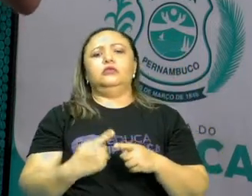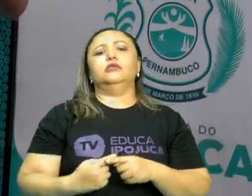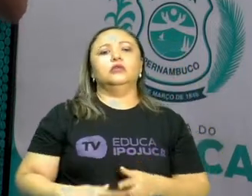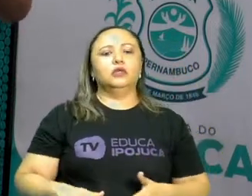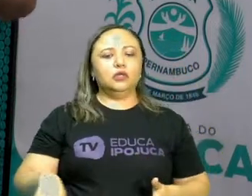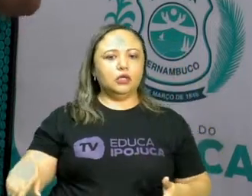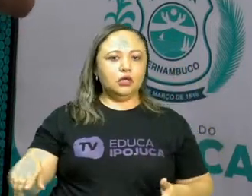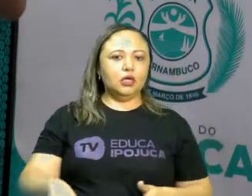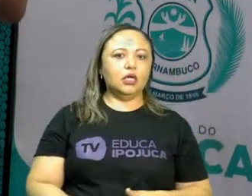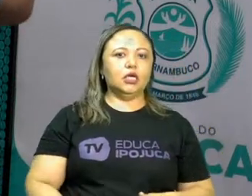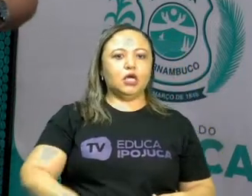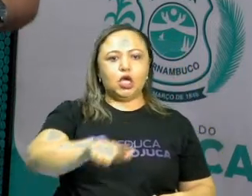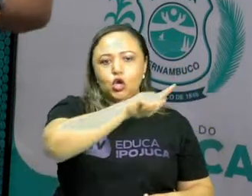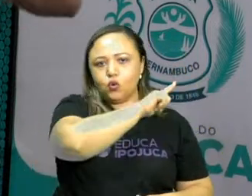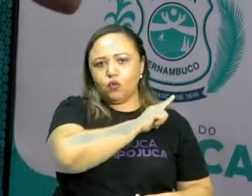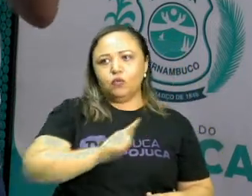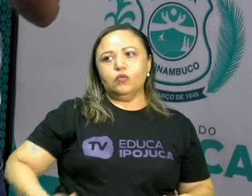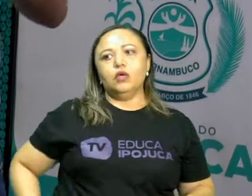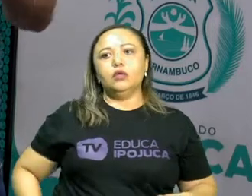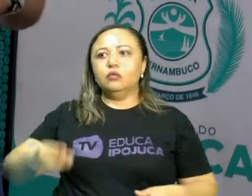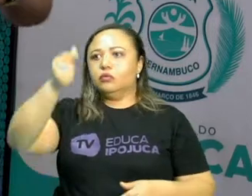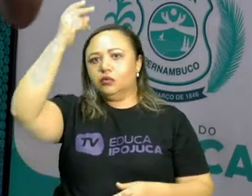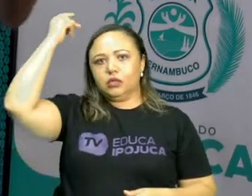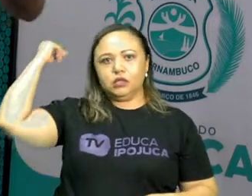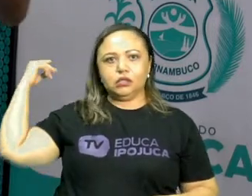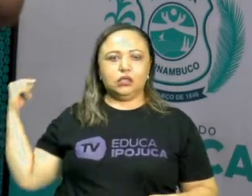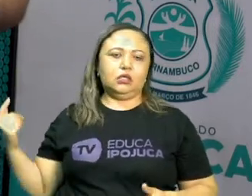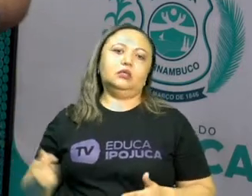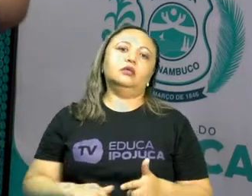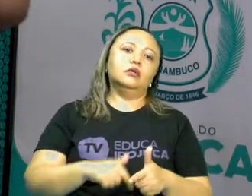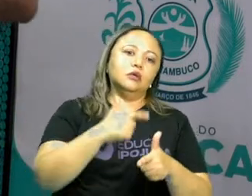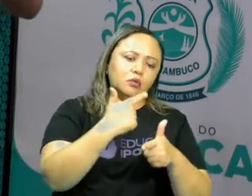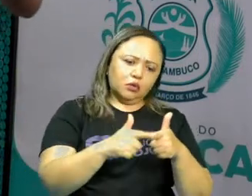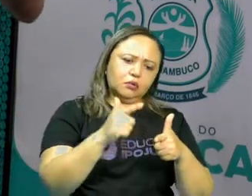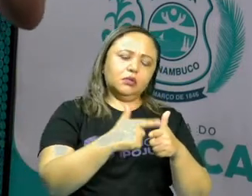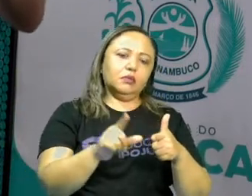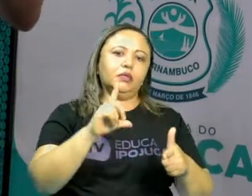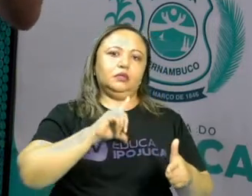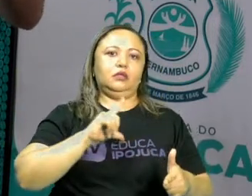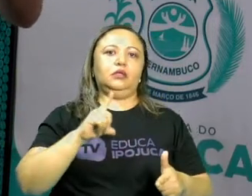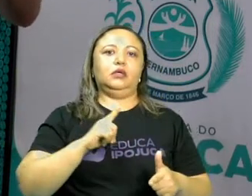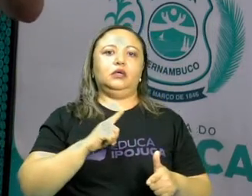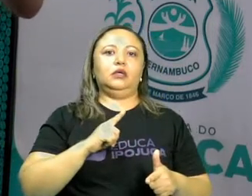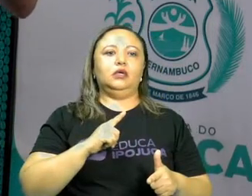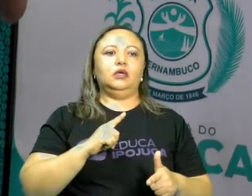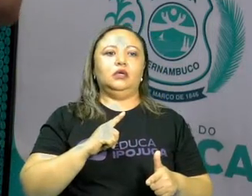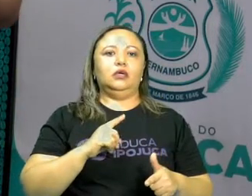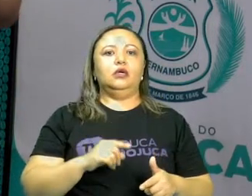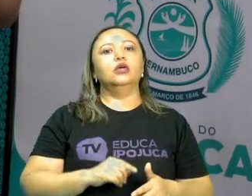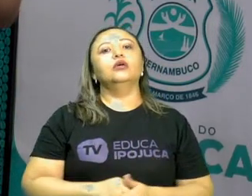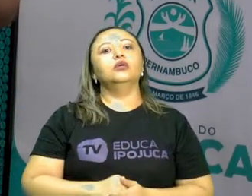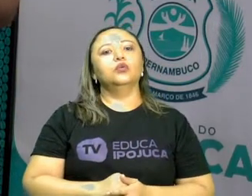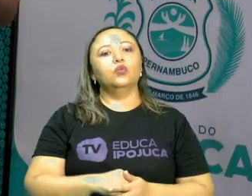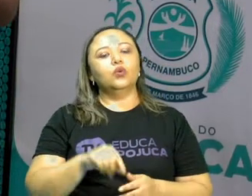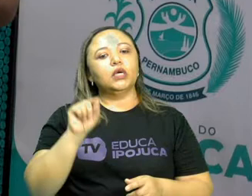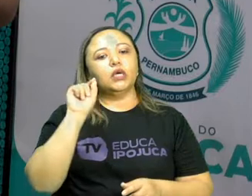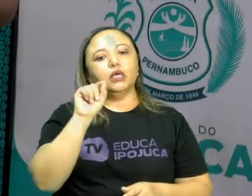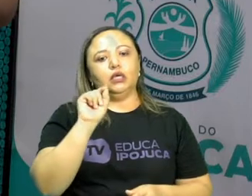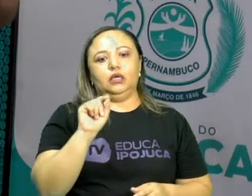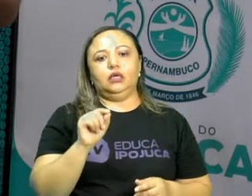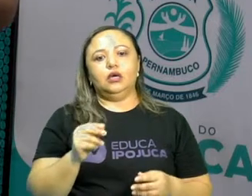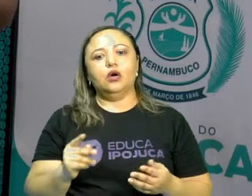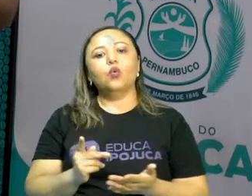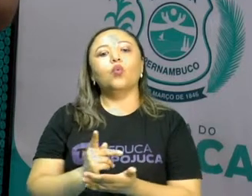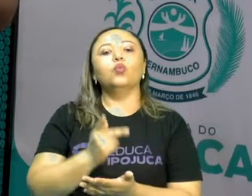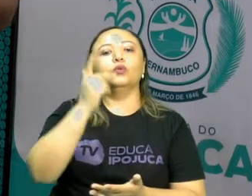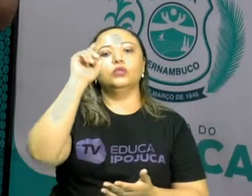as monarquias na Europa, tá, no final da Idade Moderna. Quais foram os motivos que levaram a essa crise? Então,